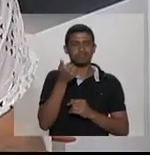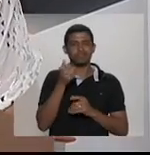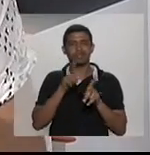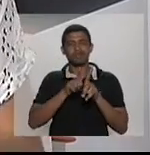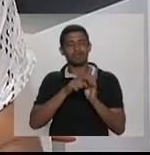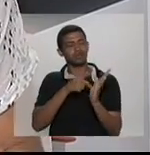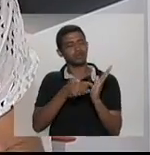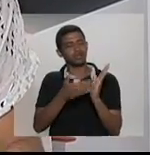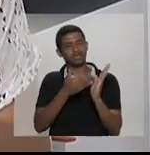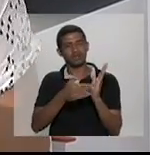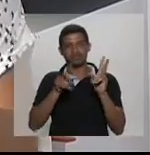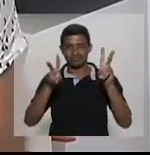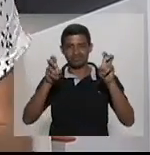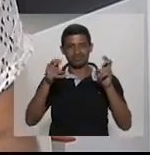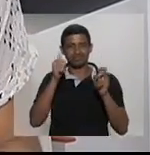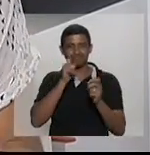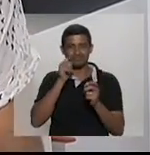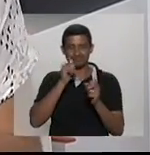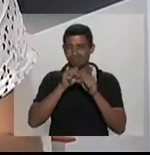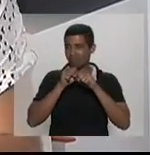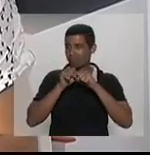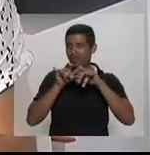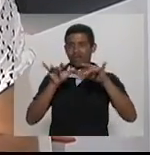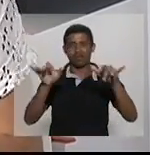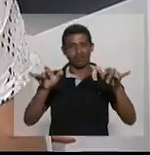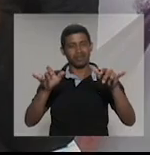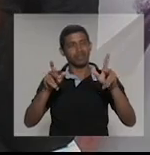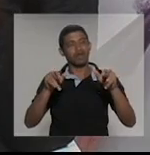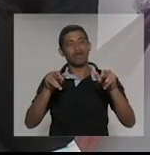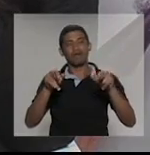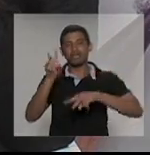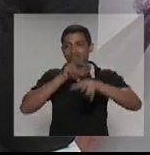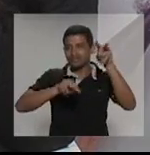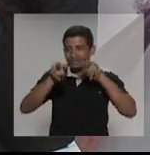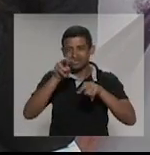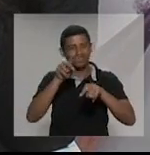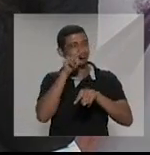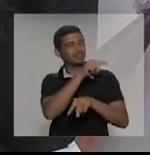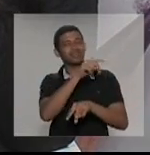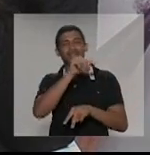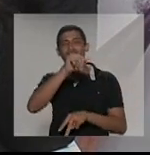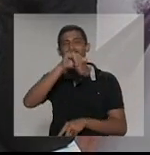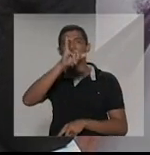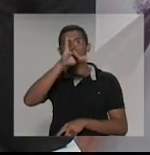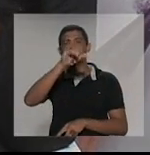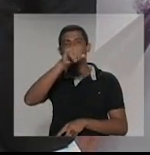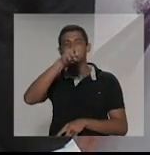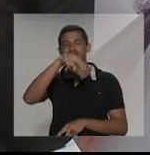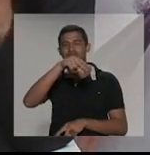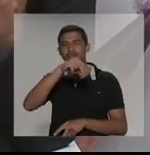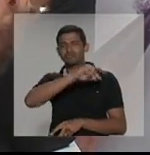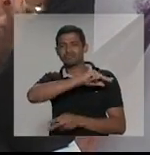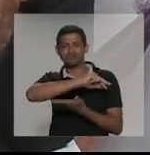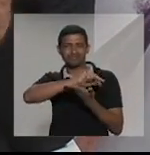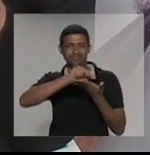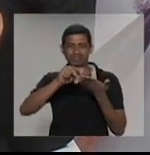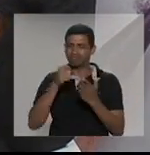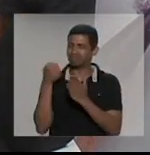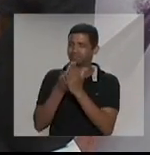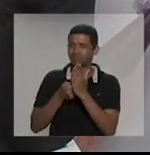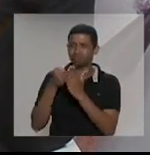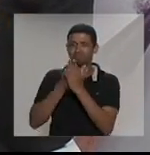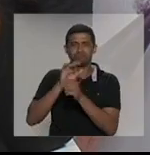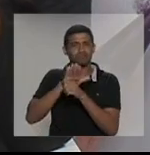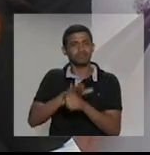livro que fala sobre as mulheres através dele. Então, quer dizer, uma outra visão de homem que o Anderson tinha falado. Realmente, a maioria é aquela